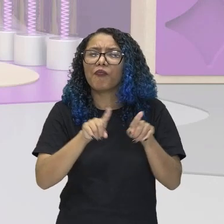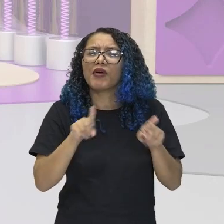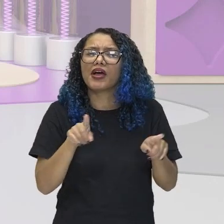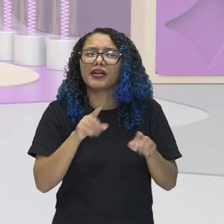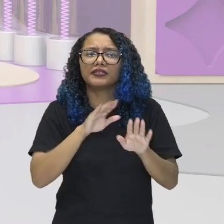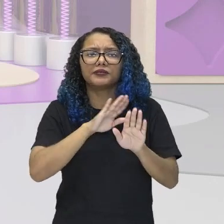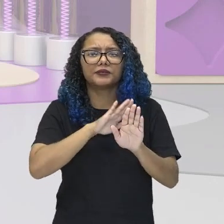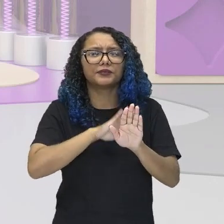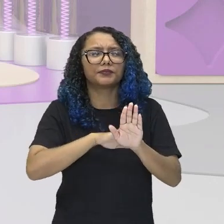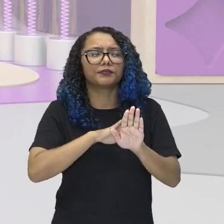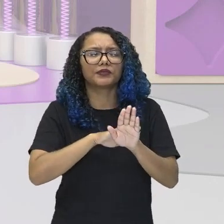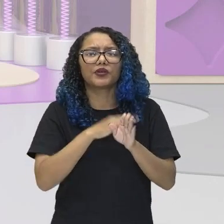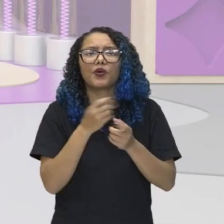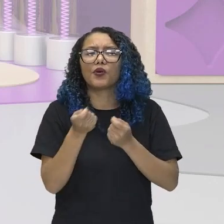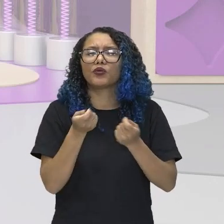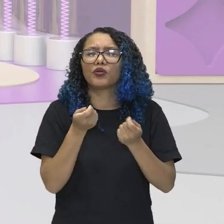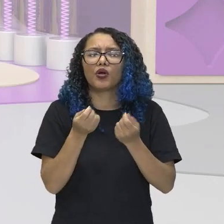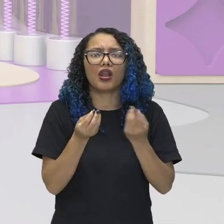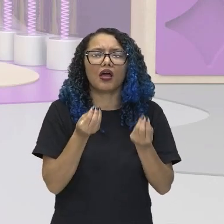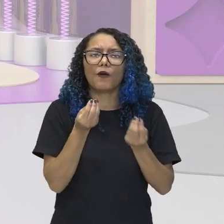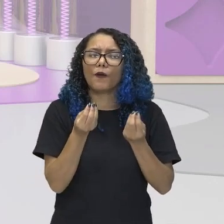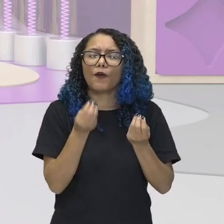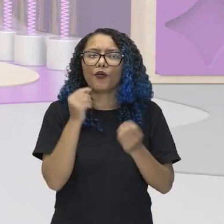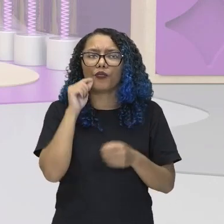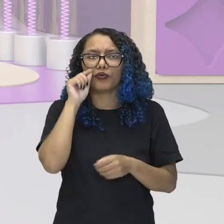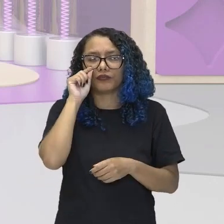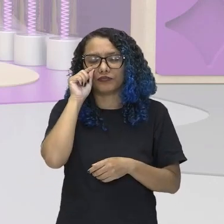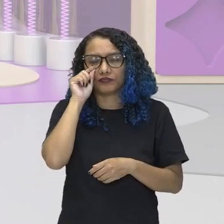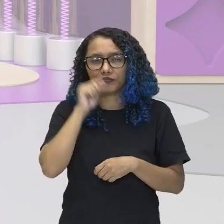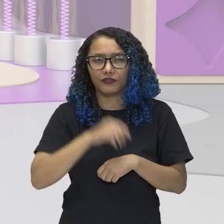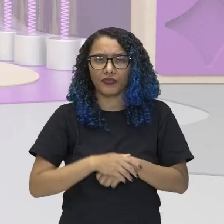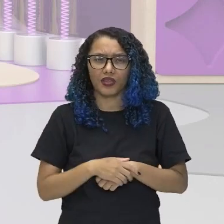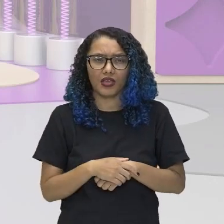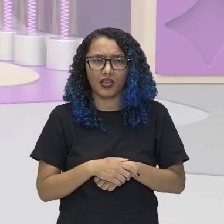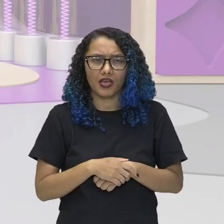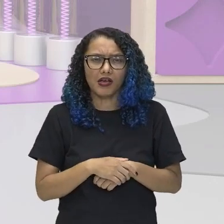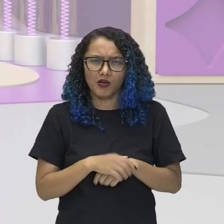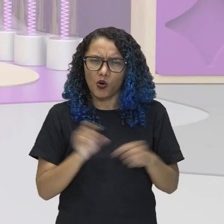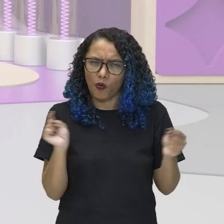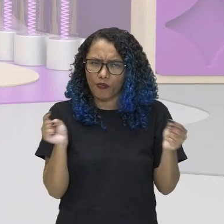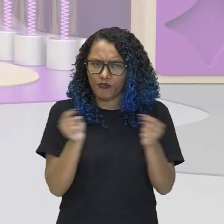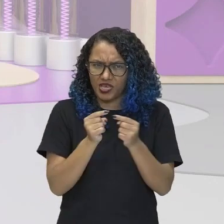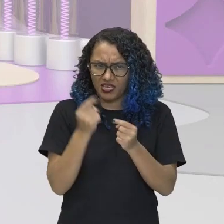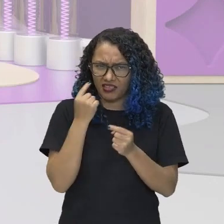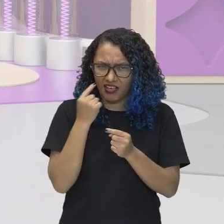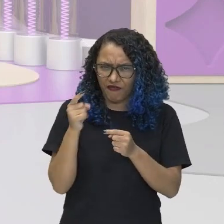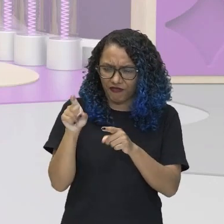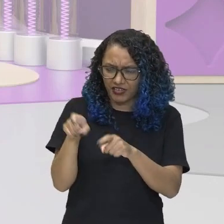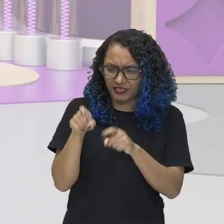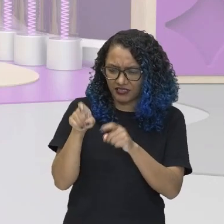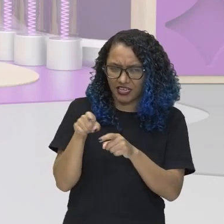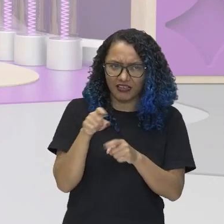desse controle? Será se existe alguma matemática por trás desse